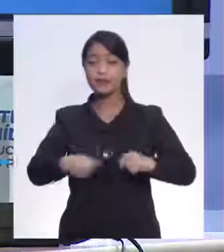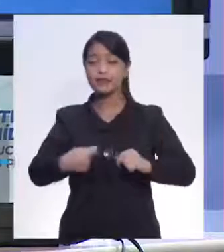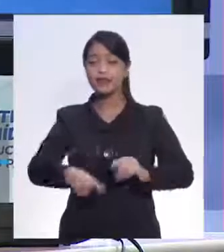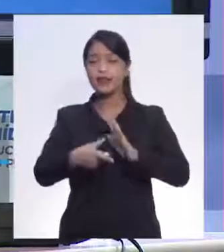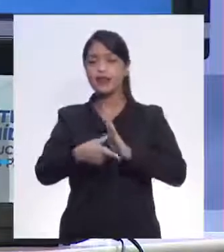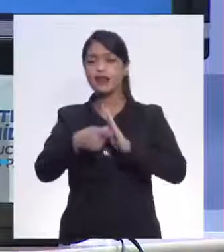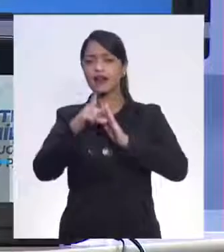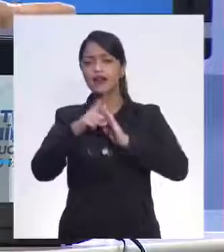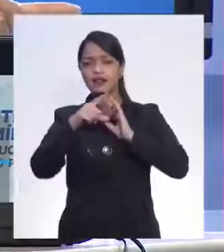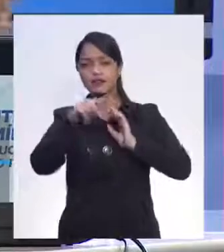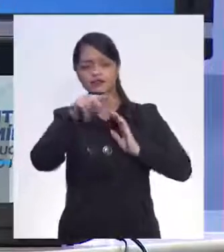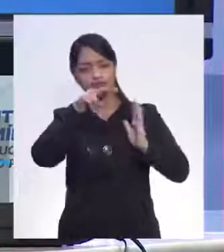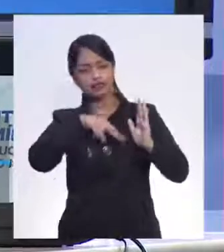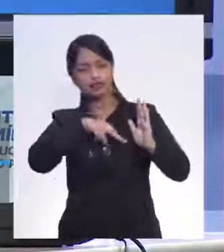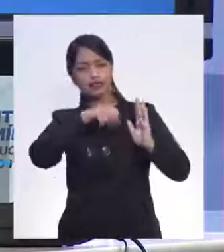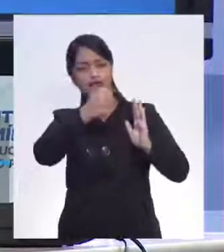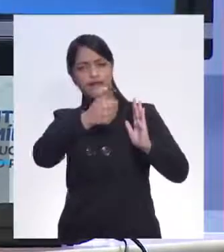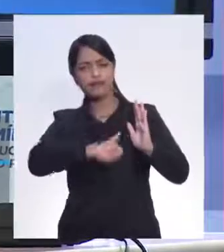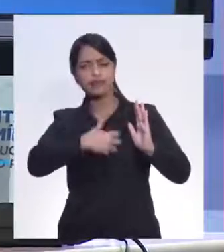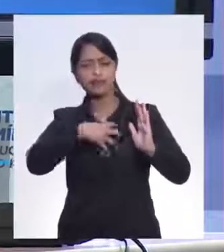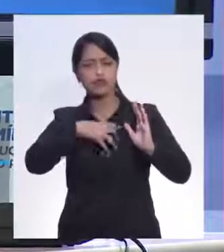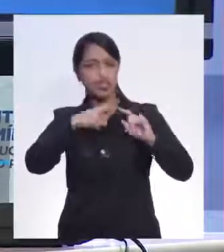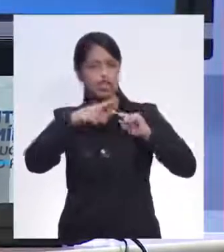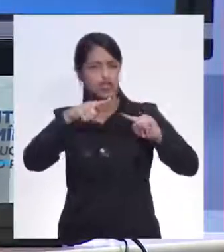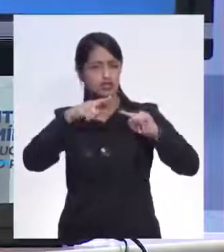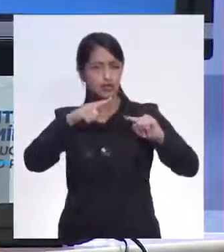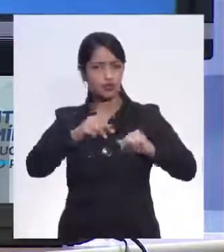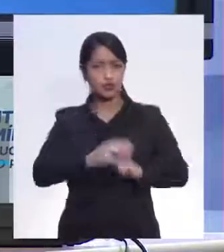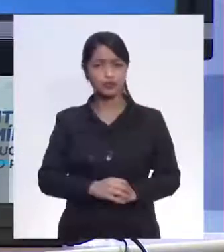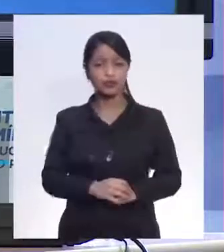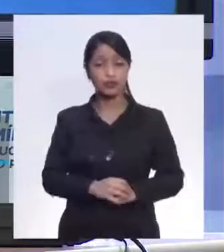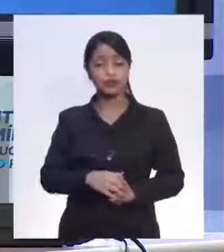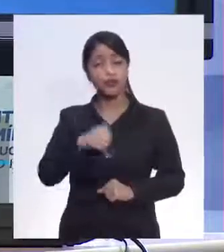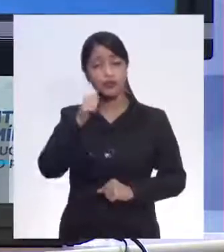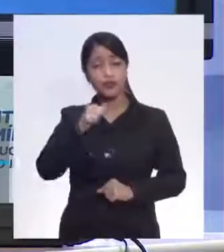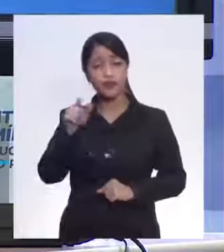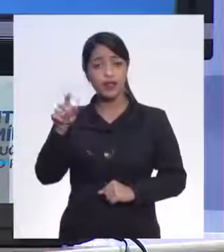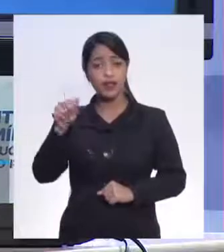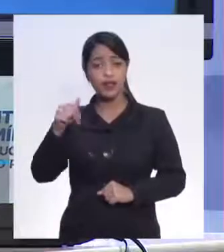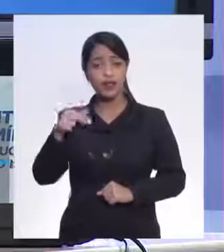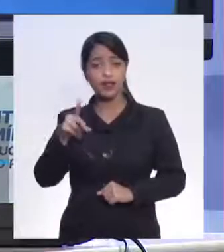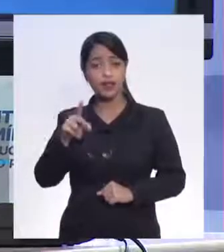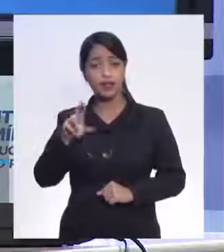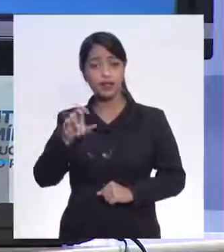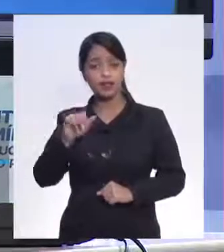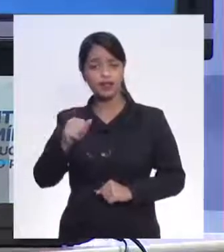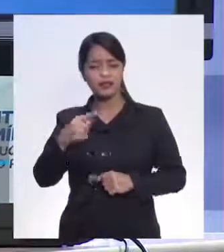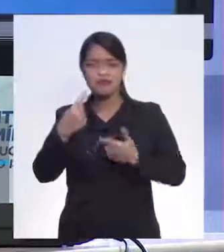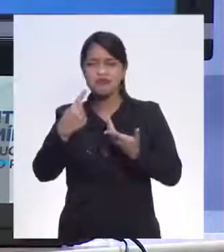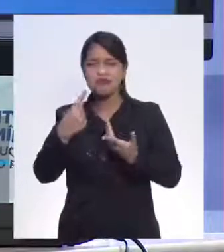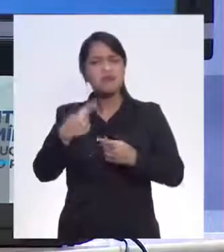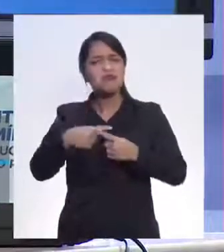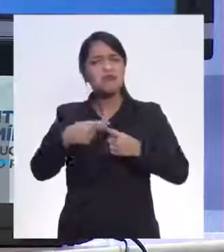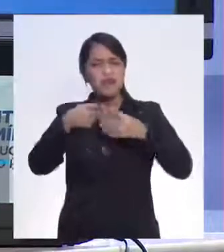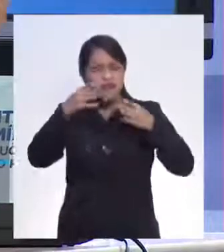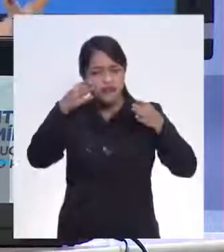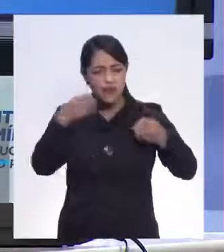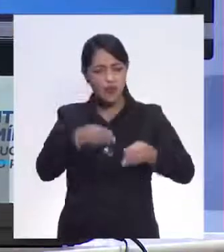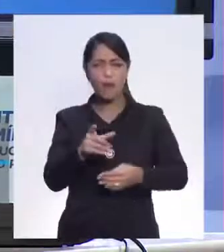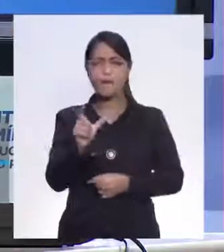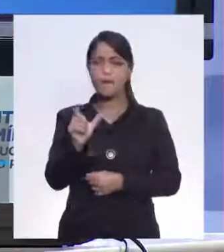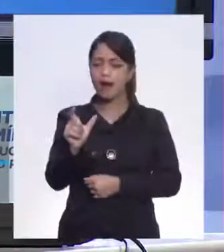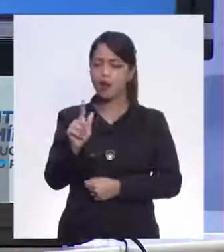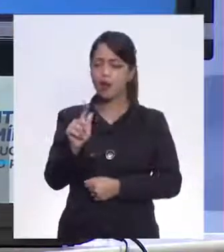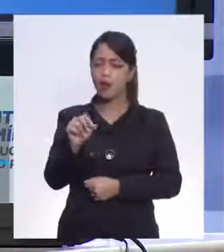olhar crítico. A Andréia acabou de mostrar isso. Ela olhou assim, mas por que focar tanto nisso? Gordo, gordíssimo, para que falar disso?